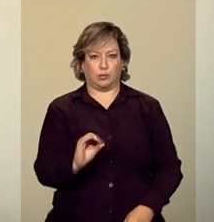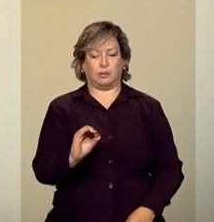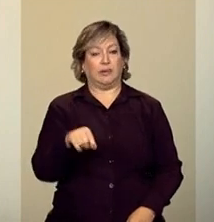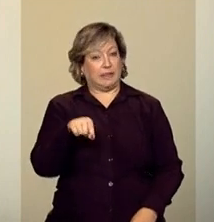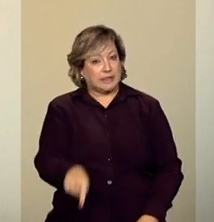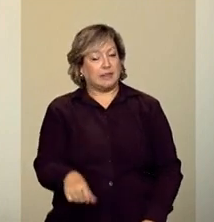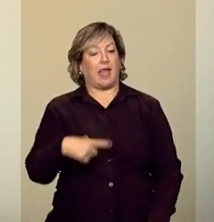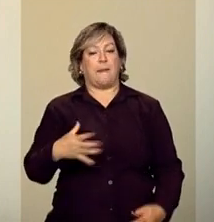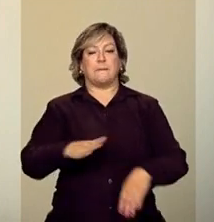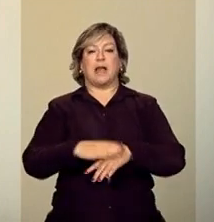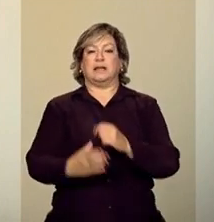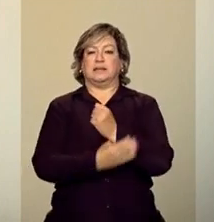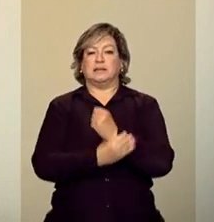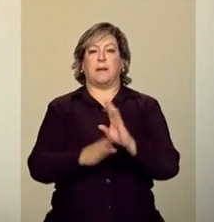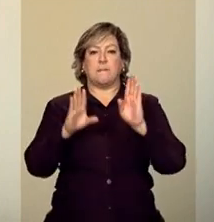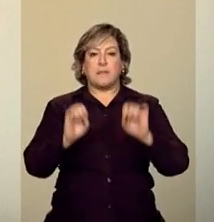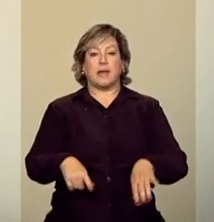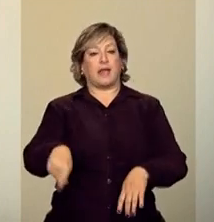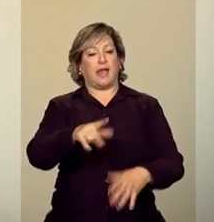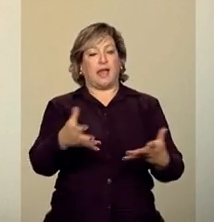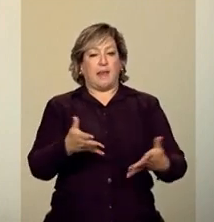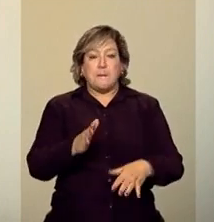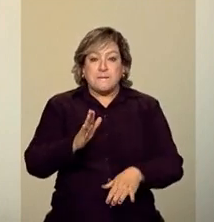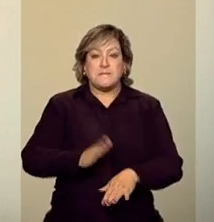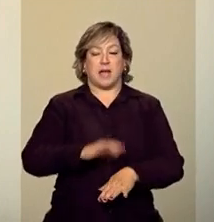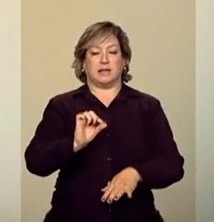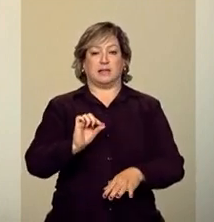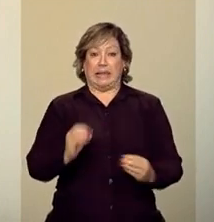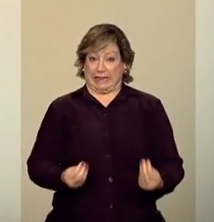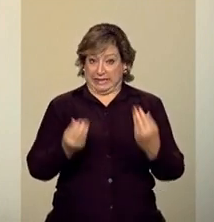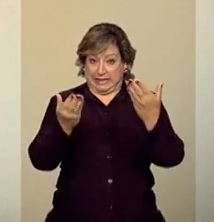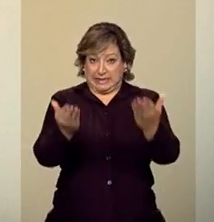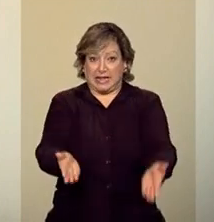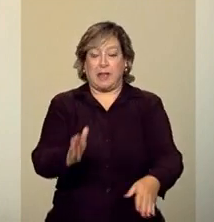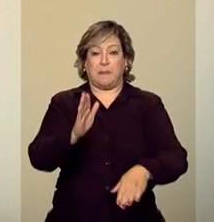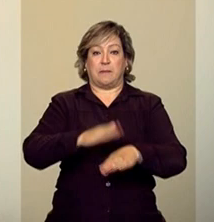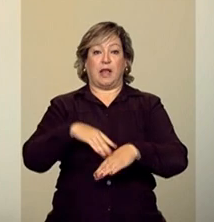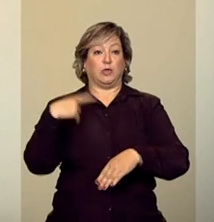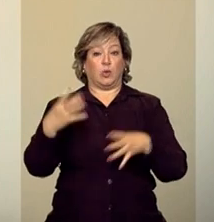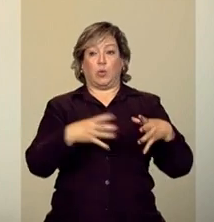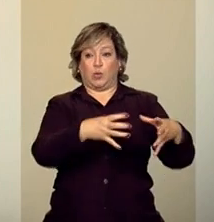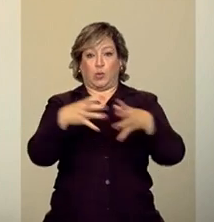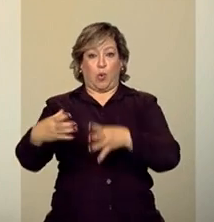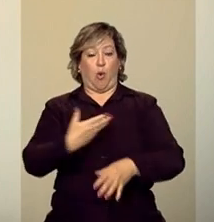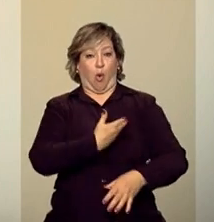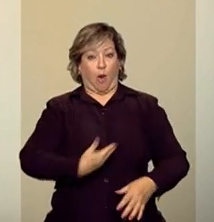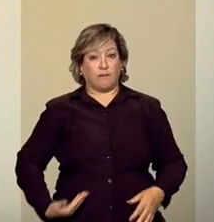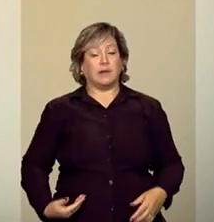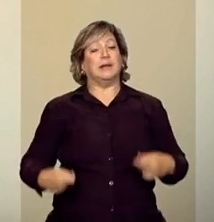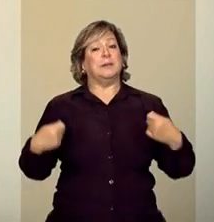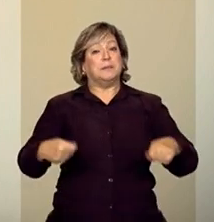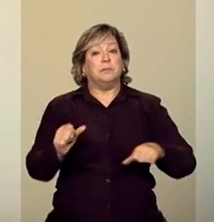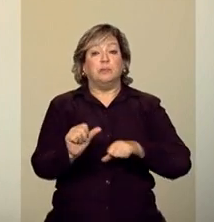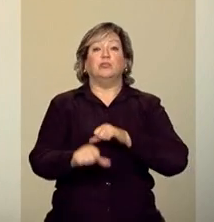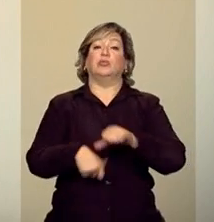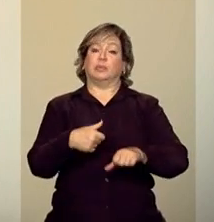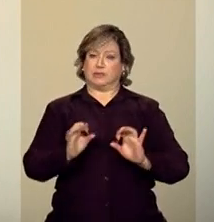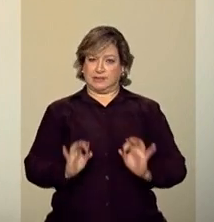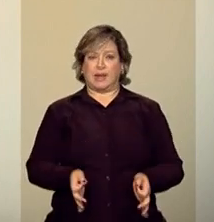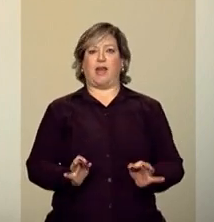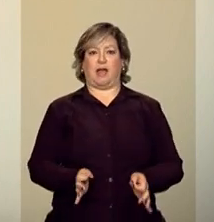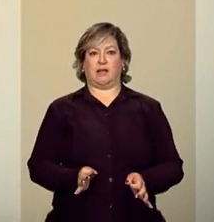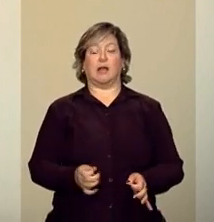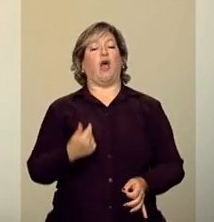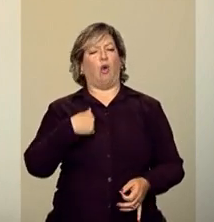Ela quer mais. E para dar mais, as instituições e os governos devem mudar.